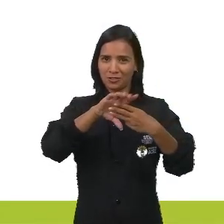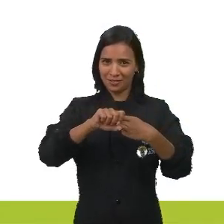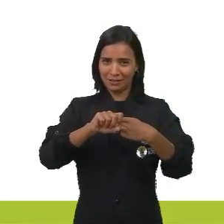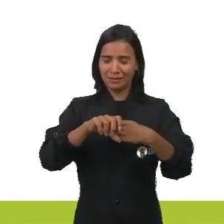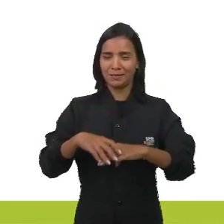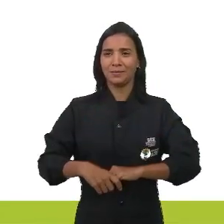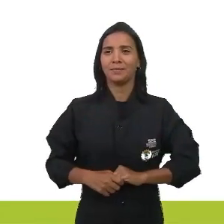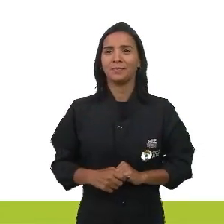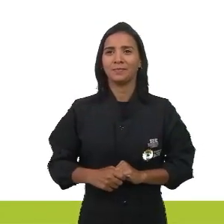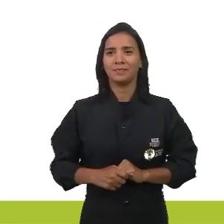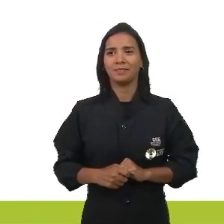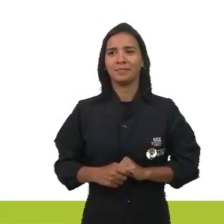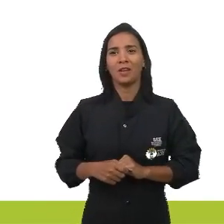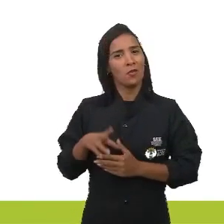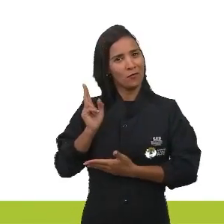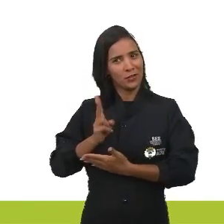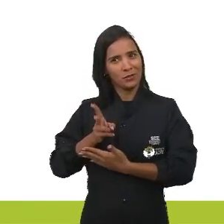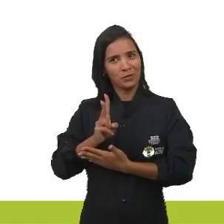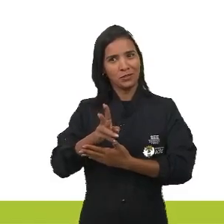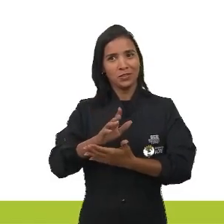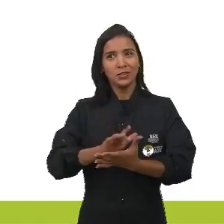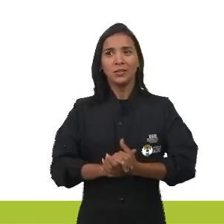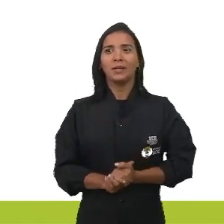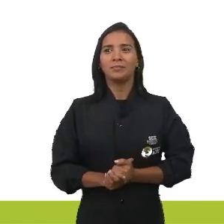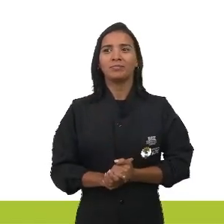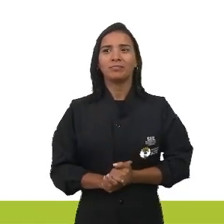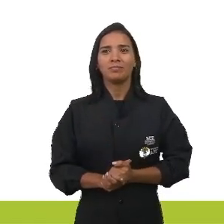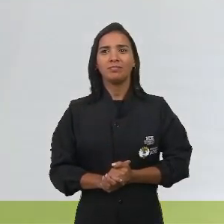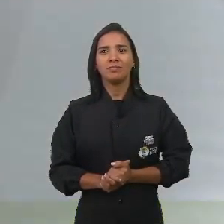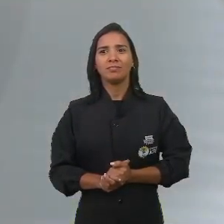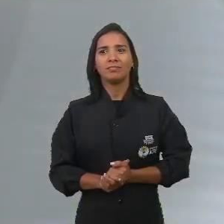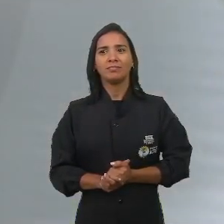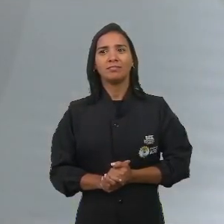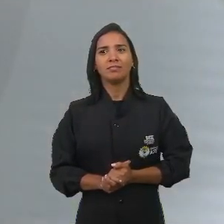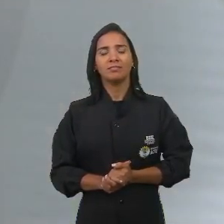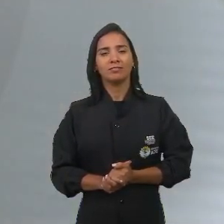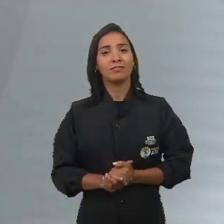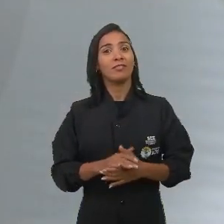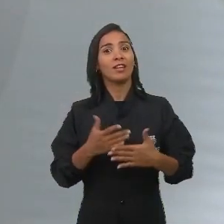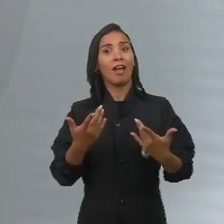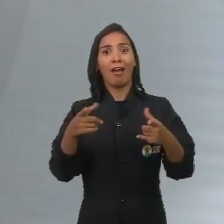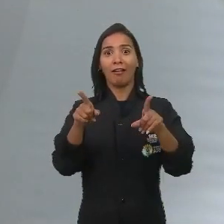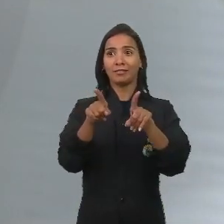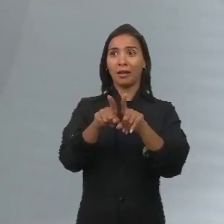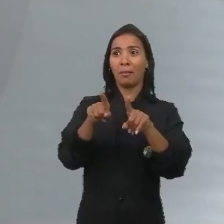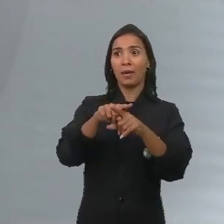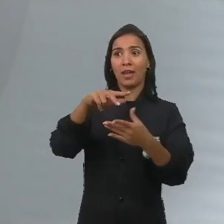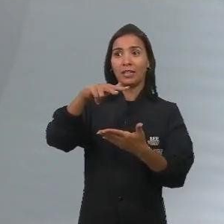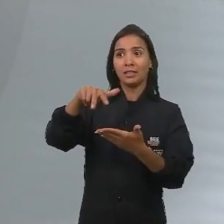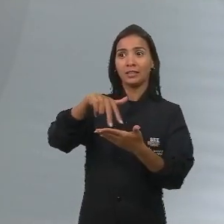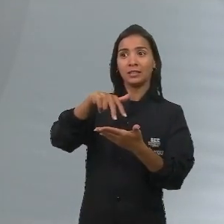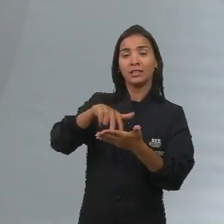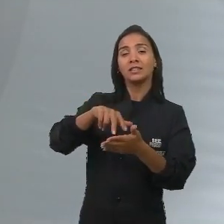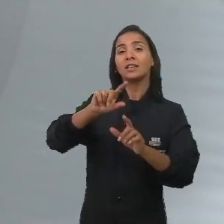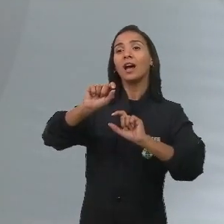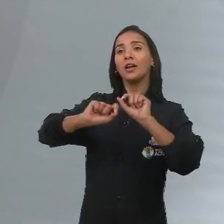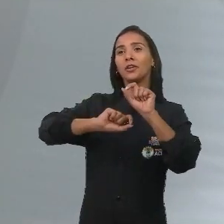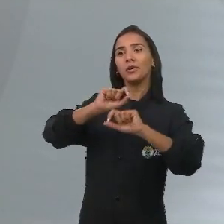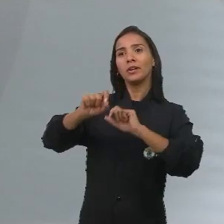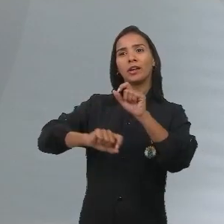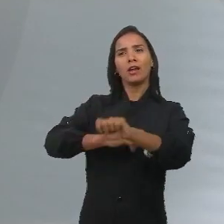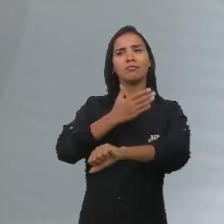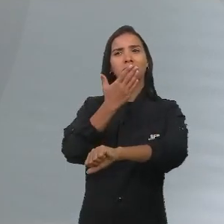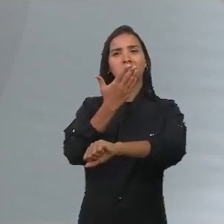pouquinho porque além de dançar a gente também vai praticar um belo do esporte o esporte seria um dos